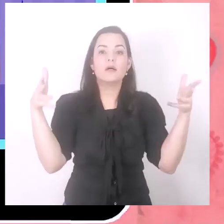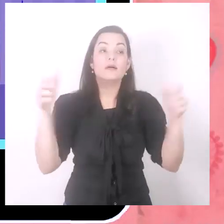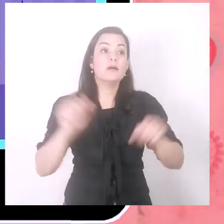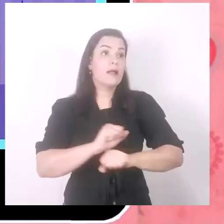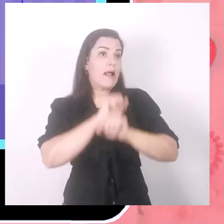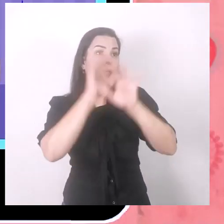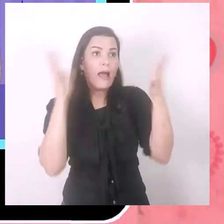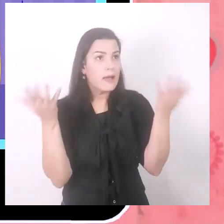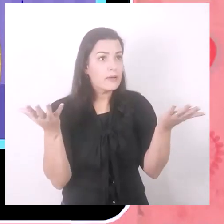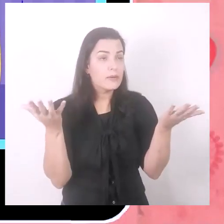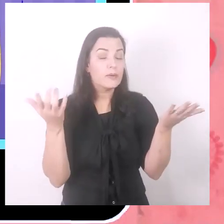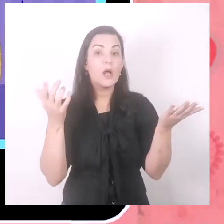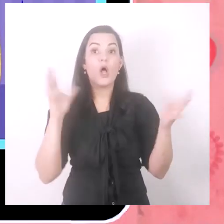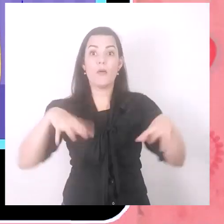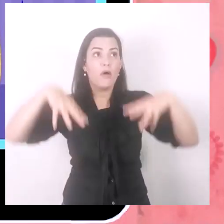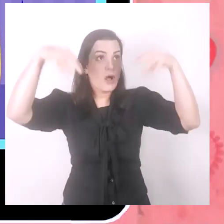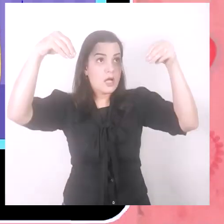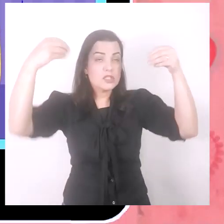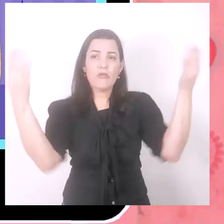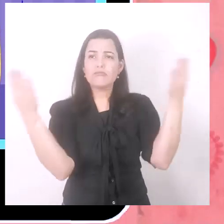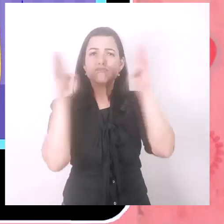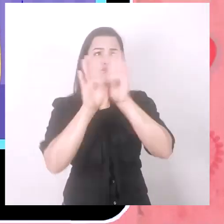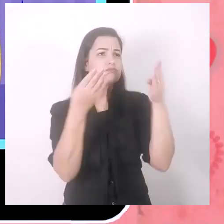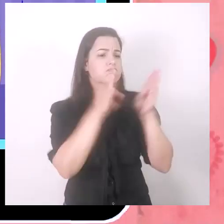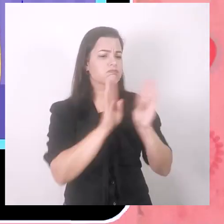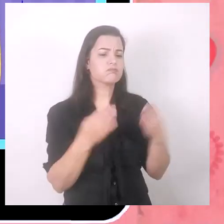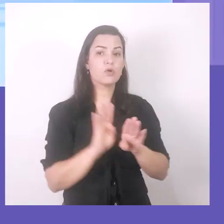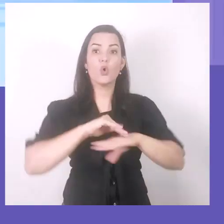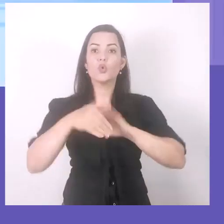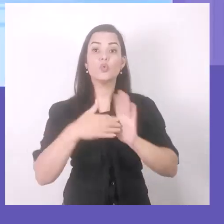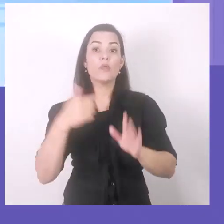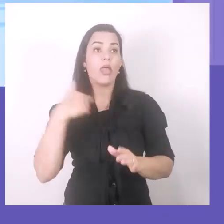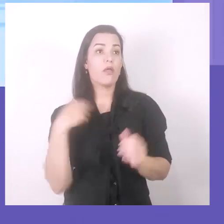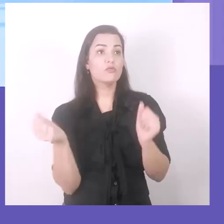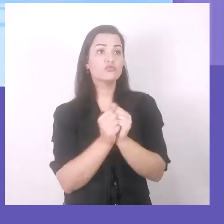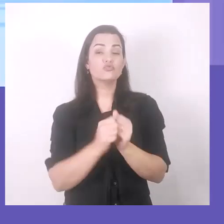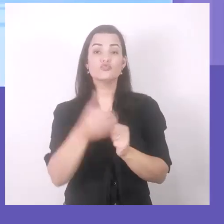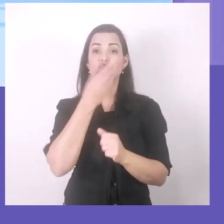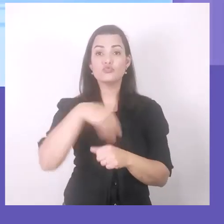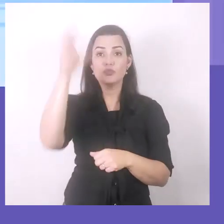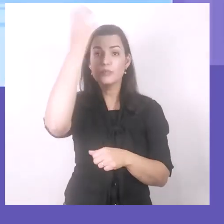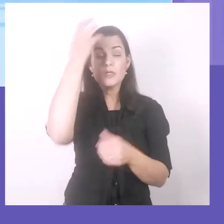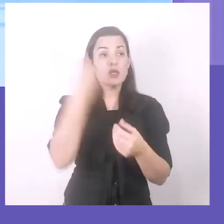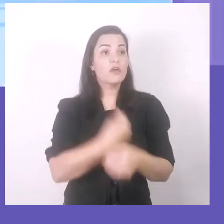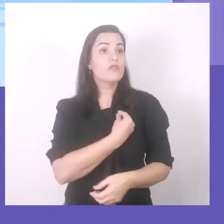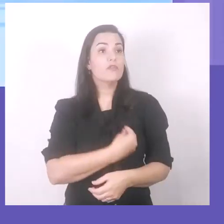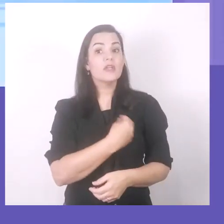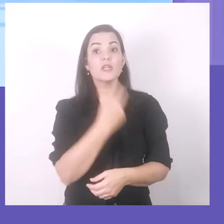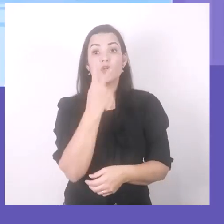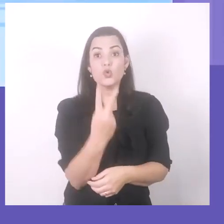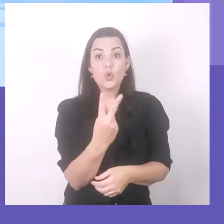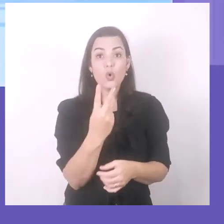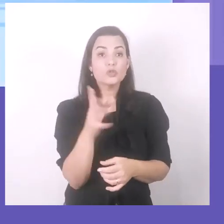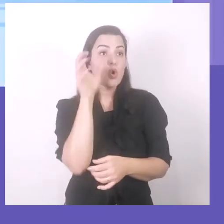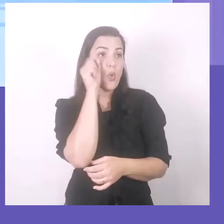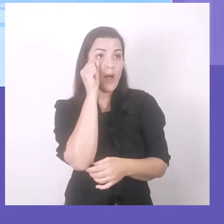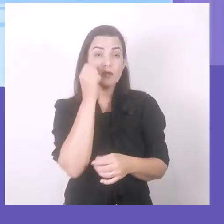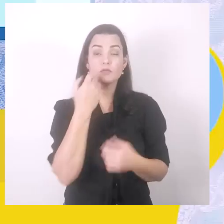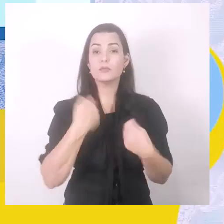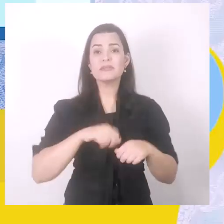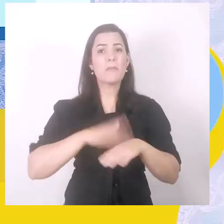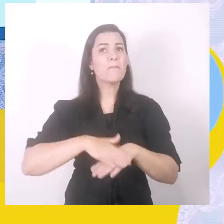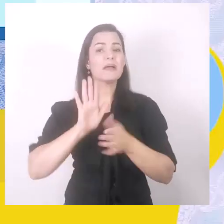todo. Eu e o príncipe vivemos em 2 quartos. O resto tá todo fechado. O castelo da Cinderela tá todo